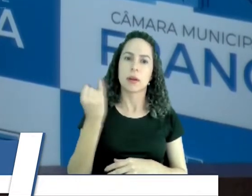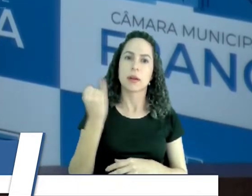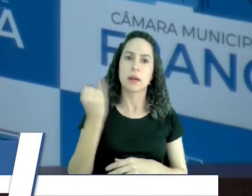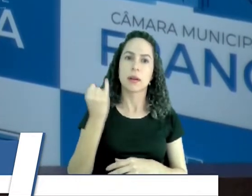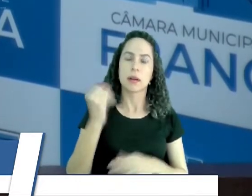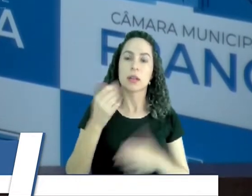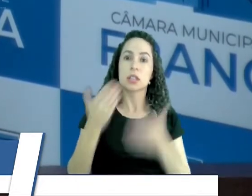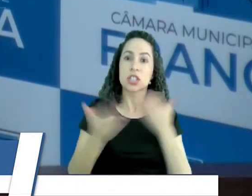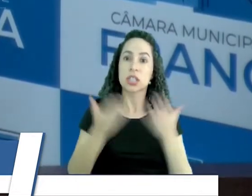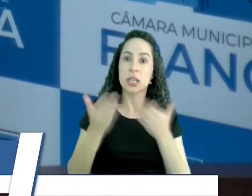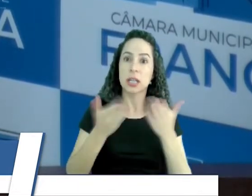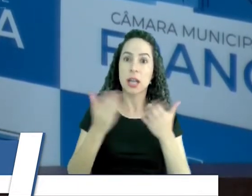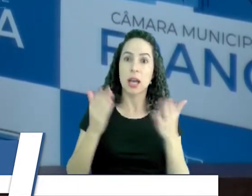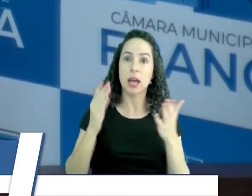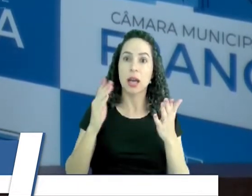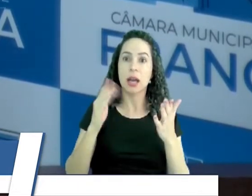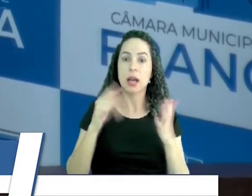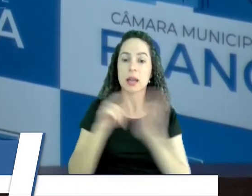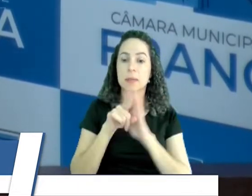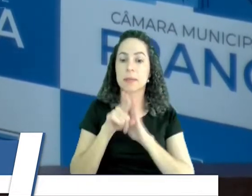tratado como